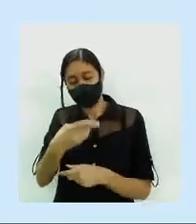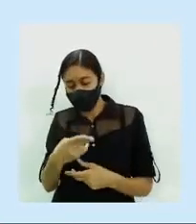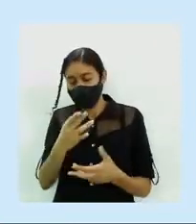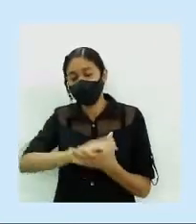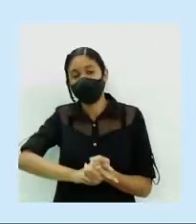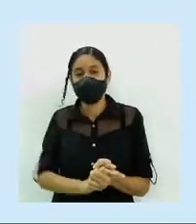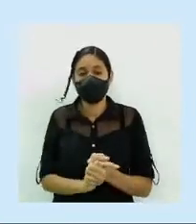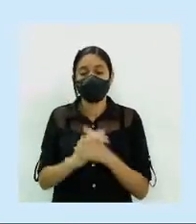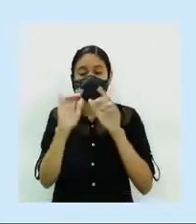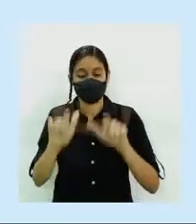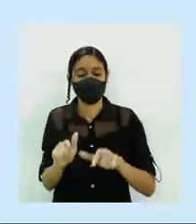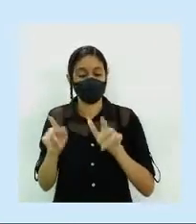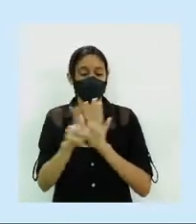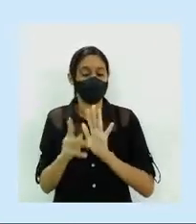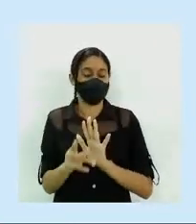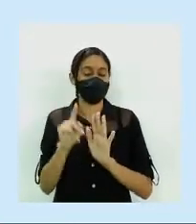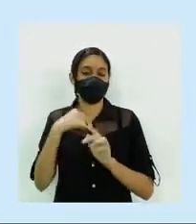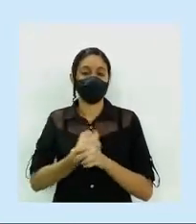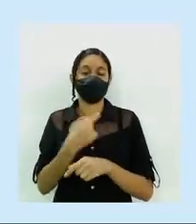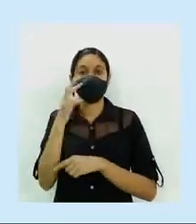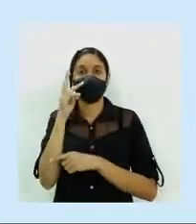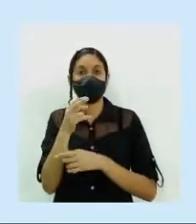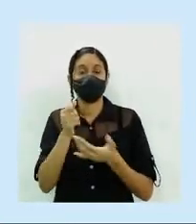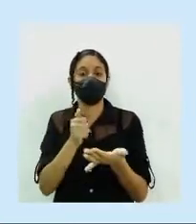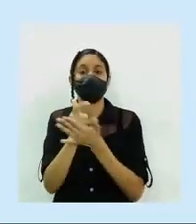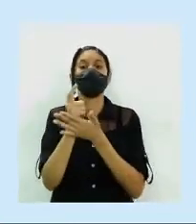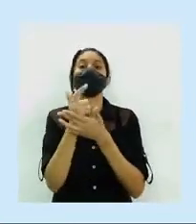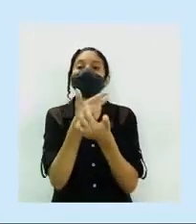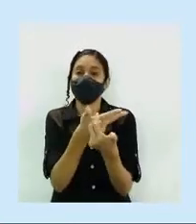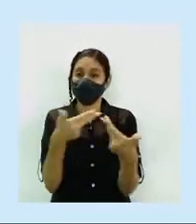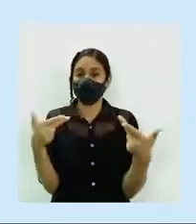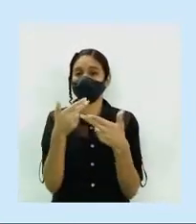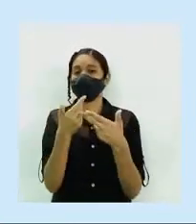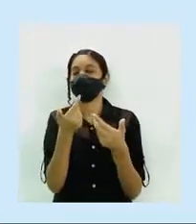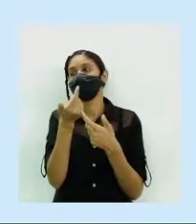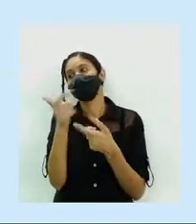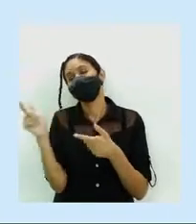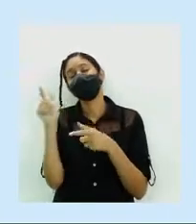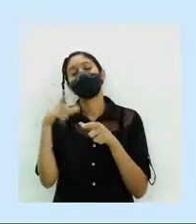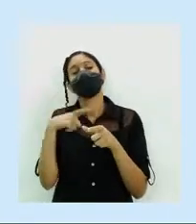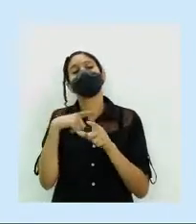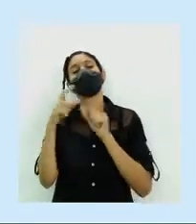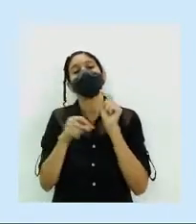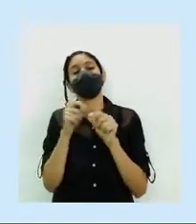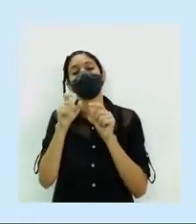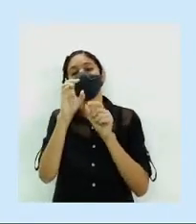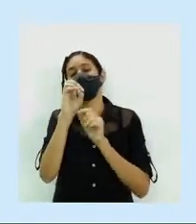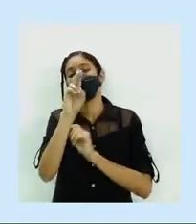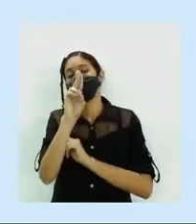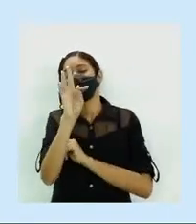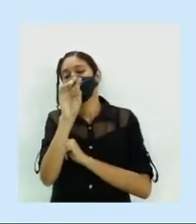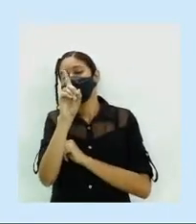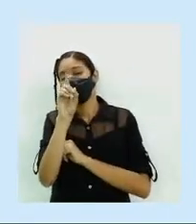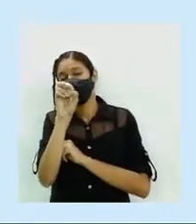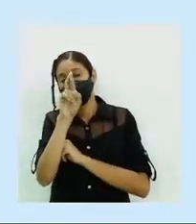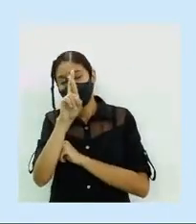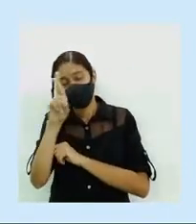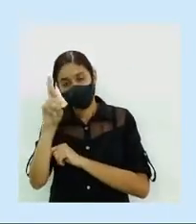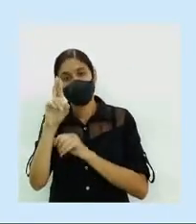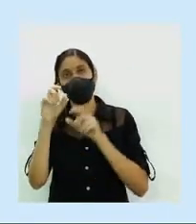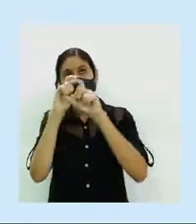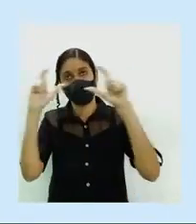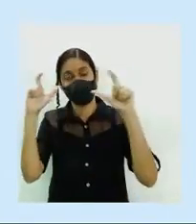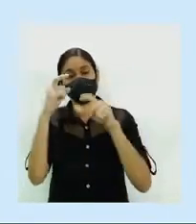algum local específico para a gente ir consumir. Em outros casos, a gente vai ter outdoors com o intuito de